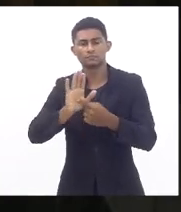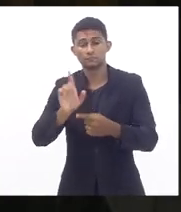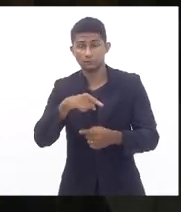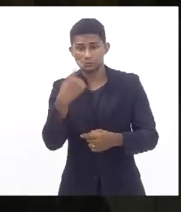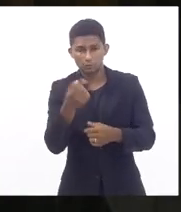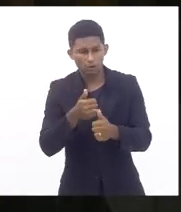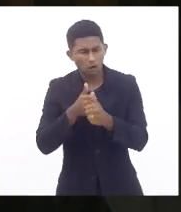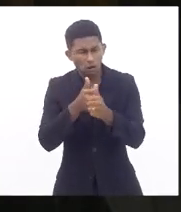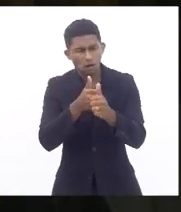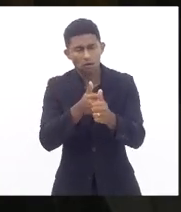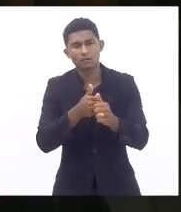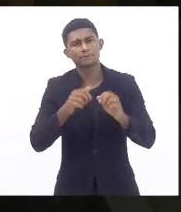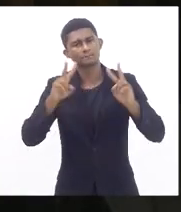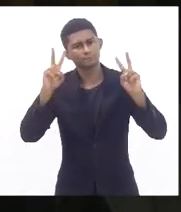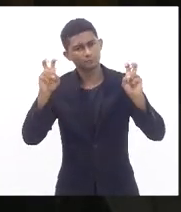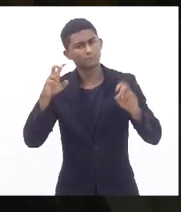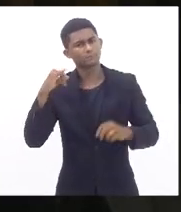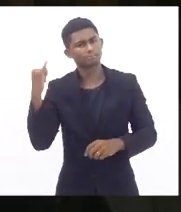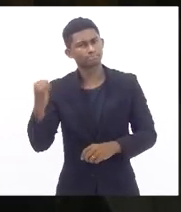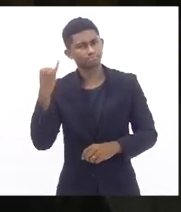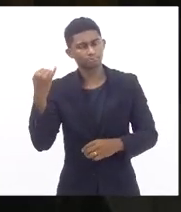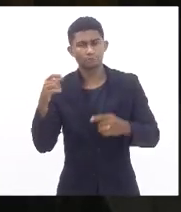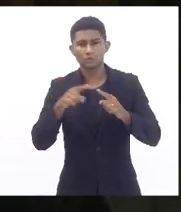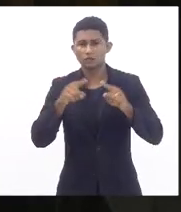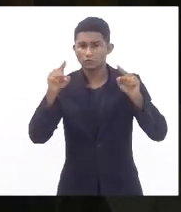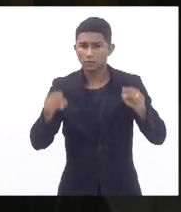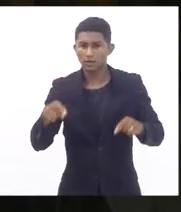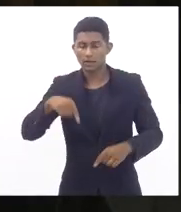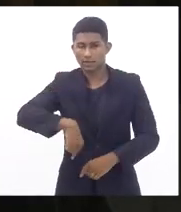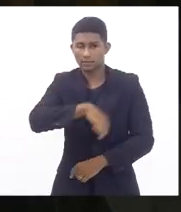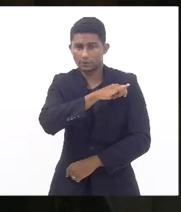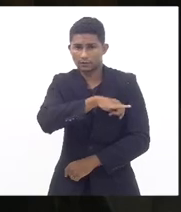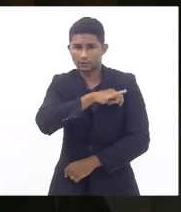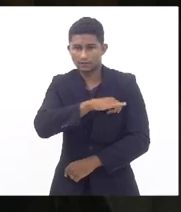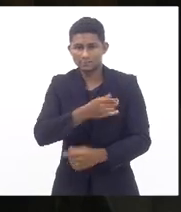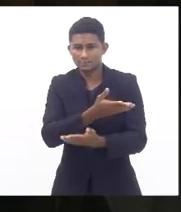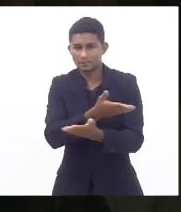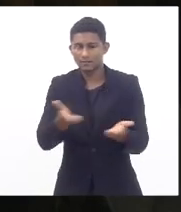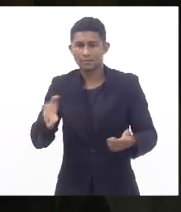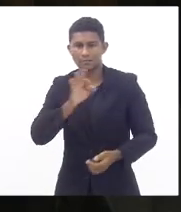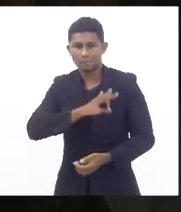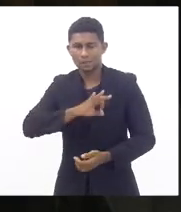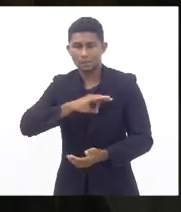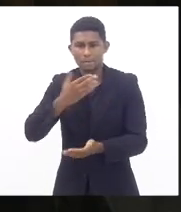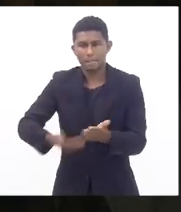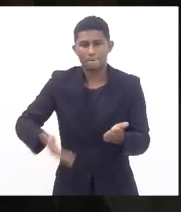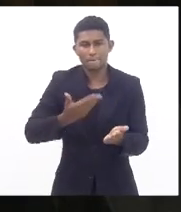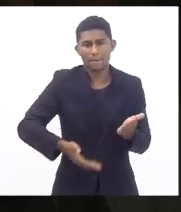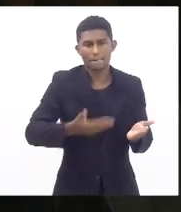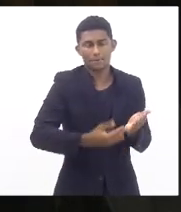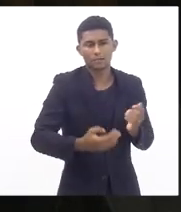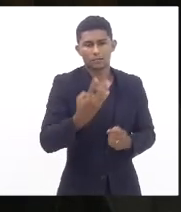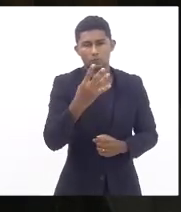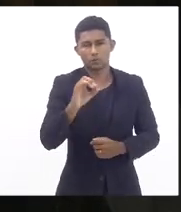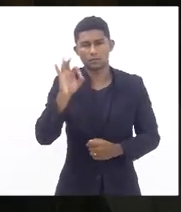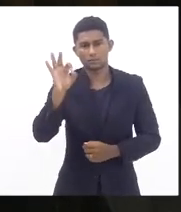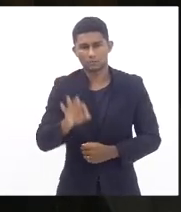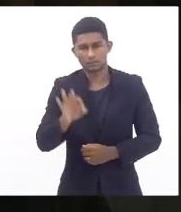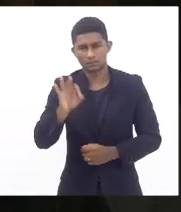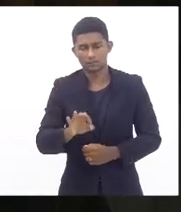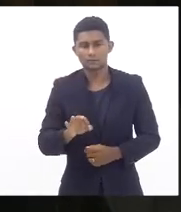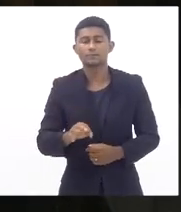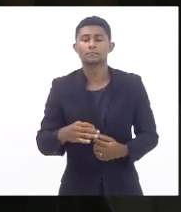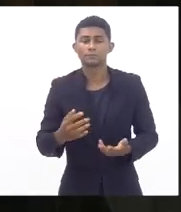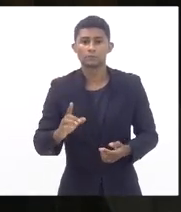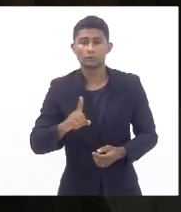central. Os servidores do Estado do Rio de Janeiro tiveram perdas salariais de mais de 40%, a gente conseguiu, no último período,